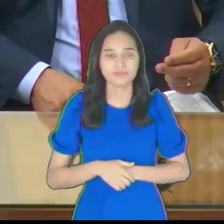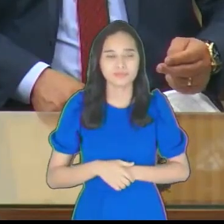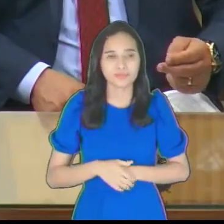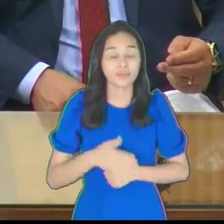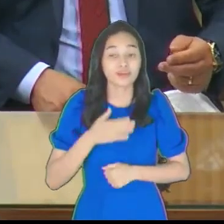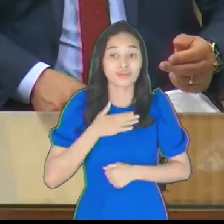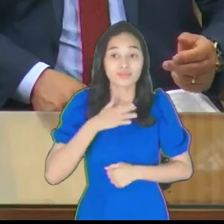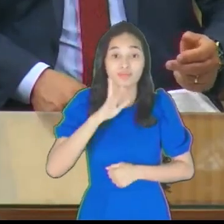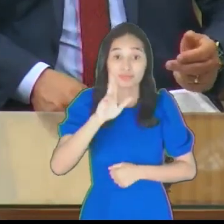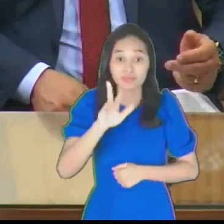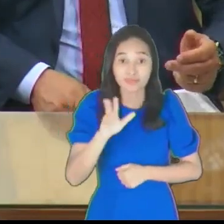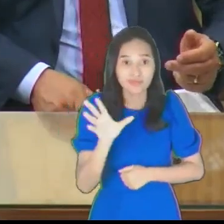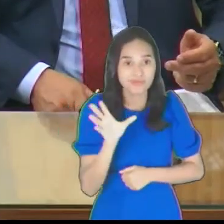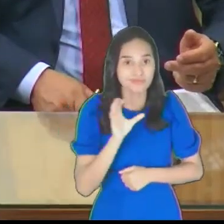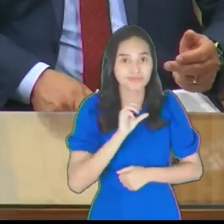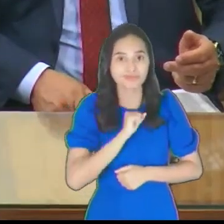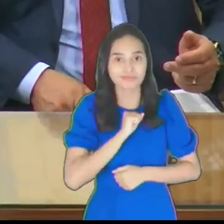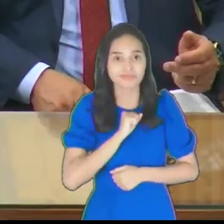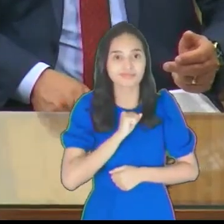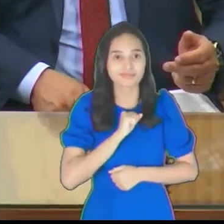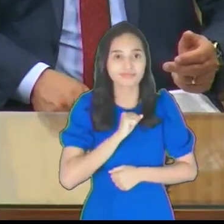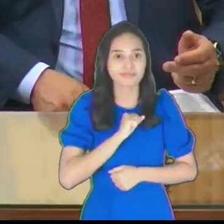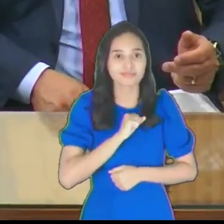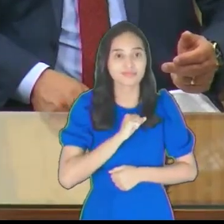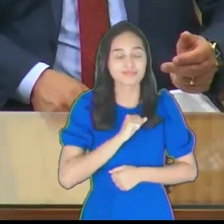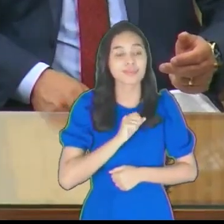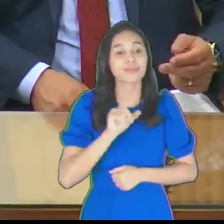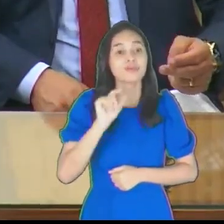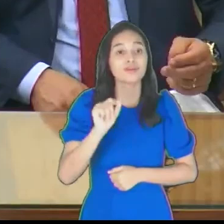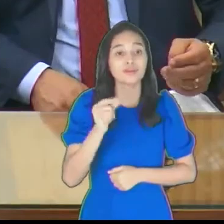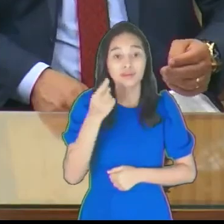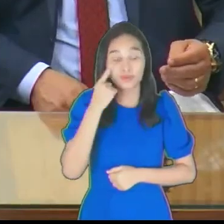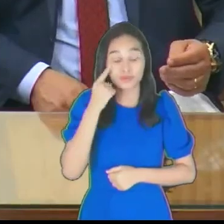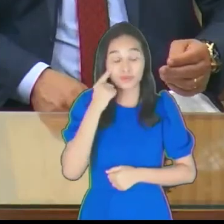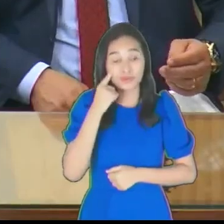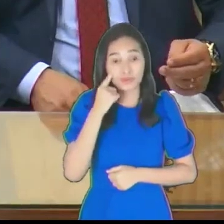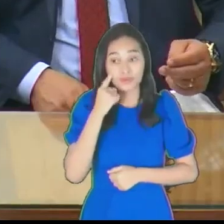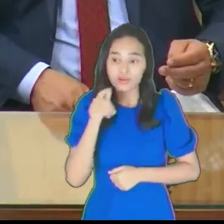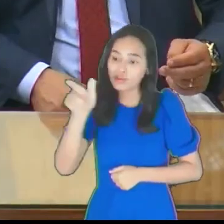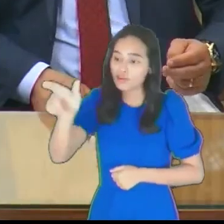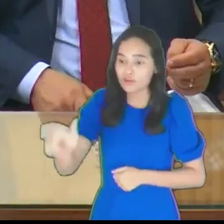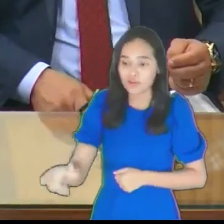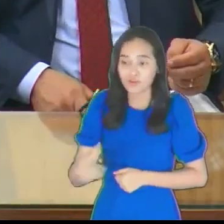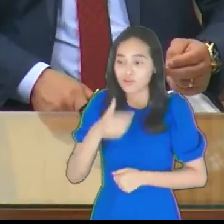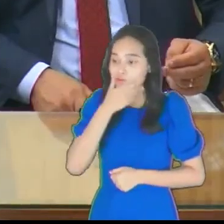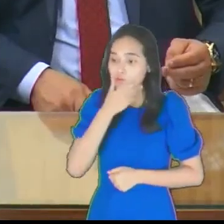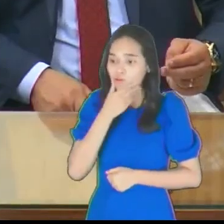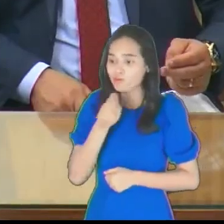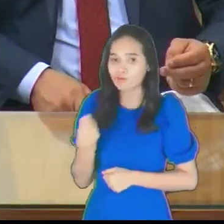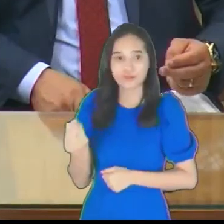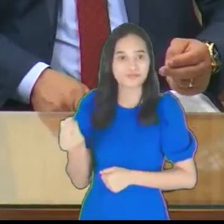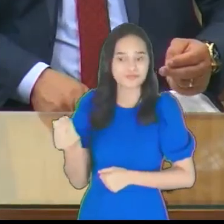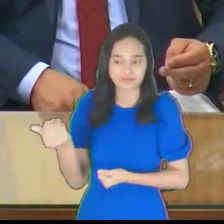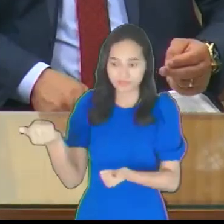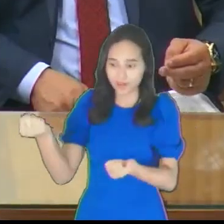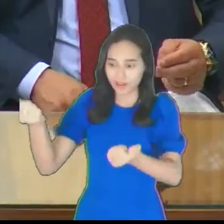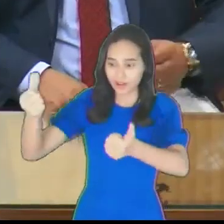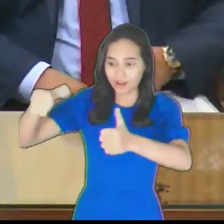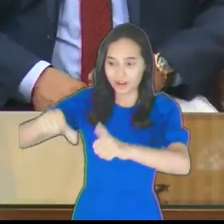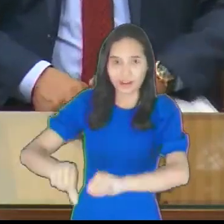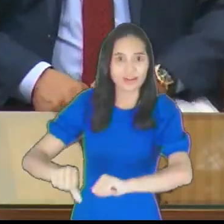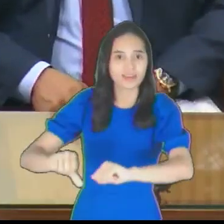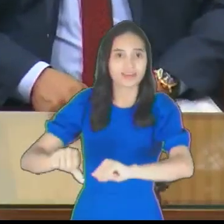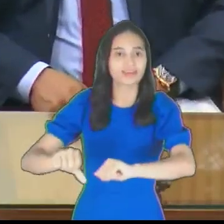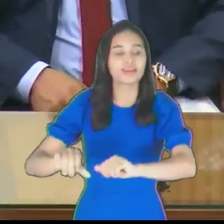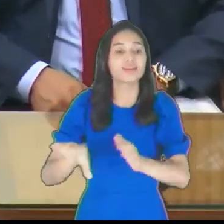Meus irmãos amados, o que é que eu vejo aqui? Um homem caído. Você vê que lá em Crônicas diz